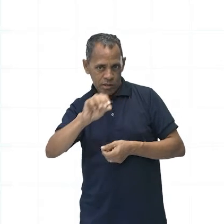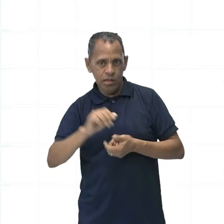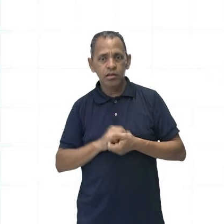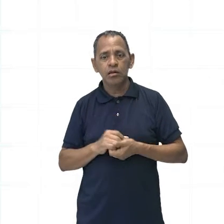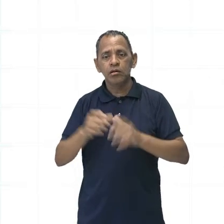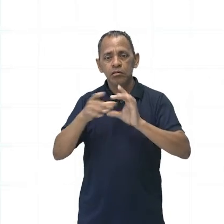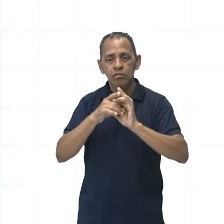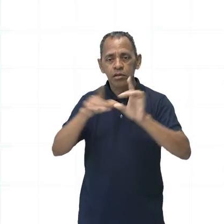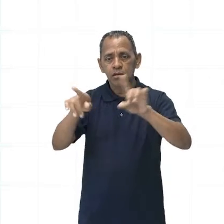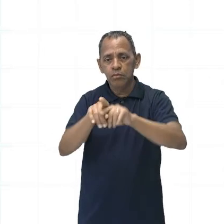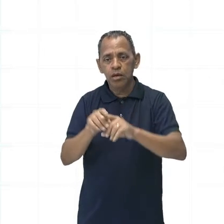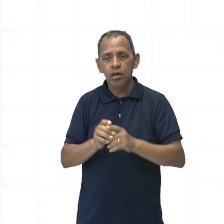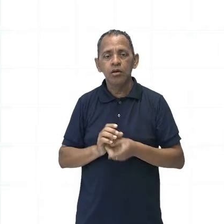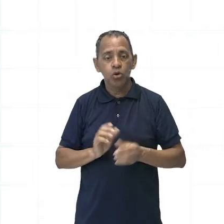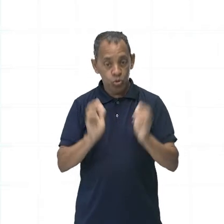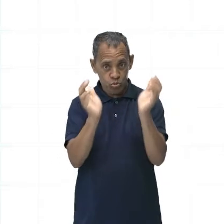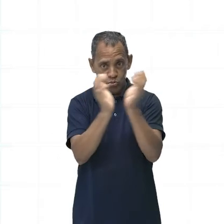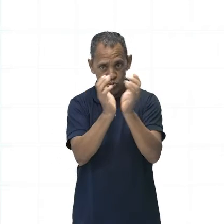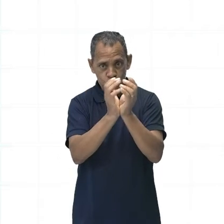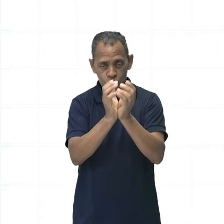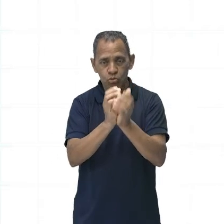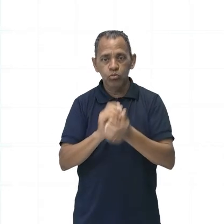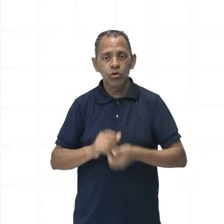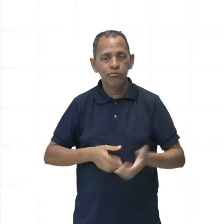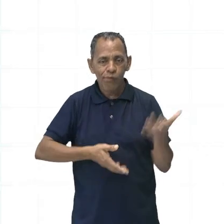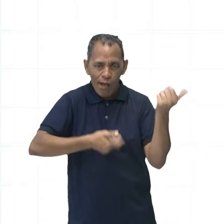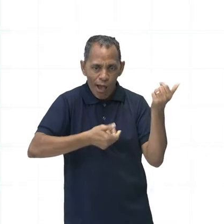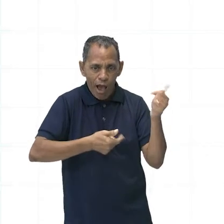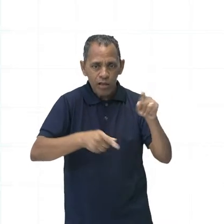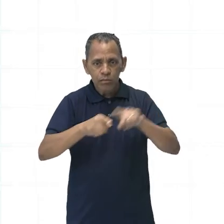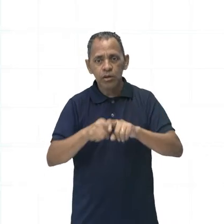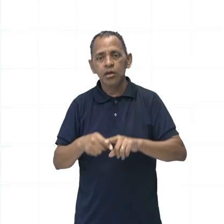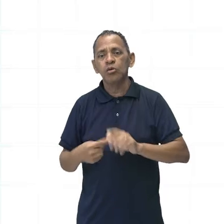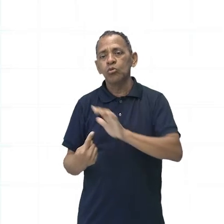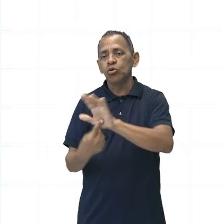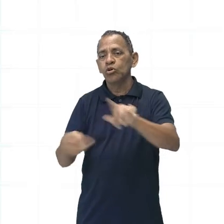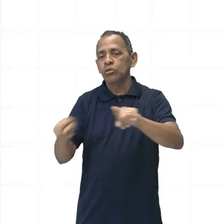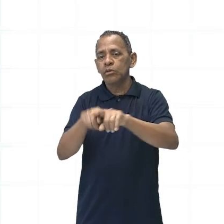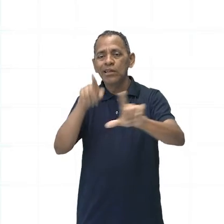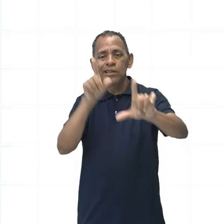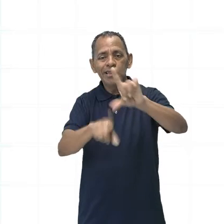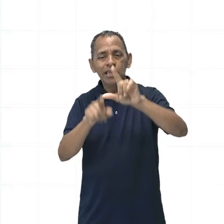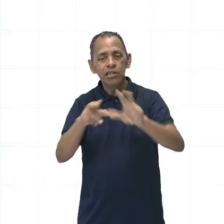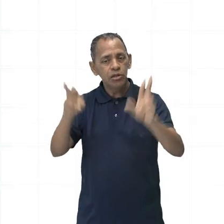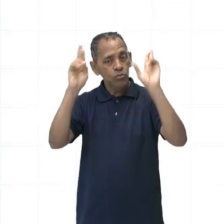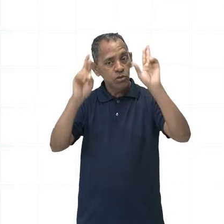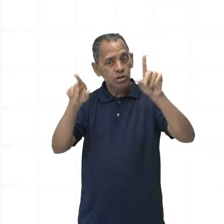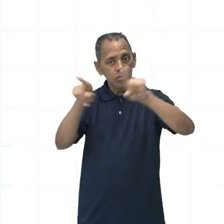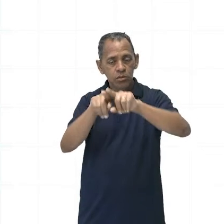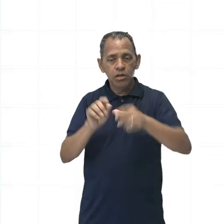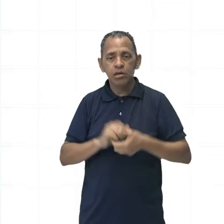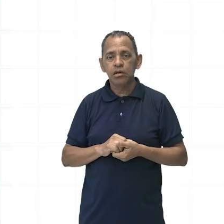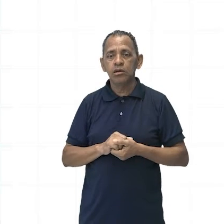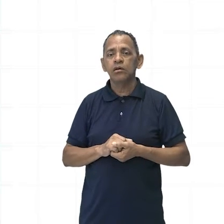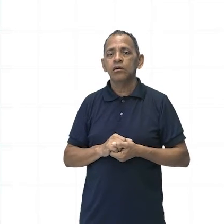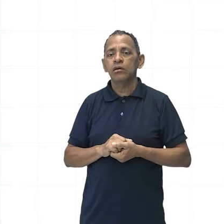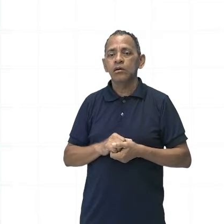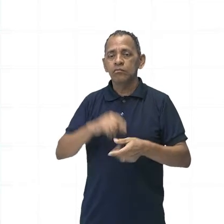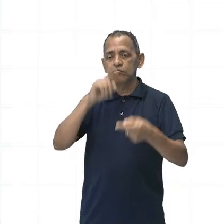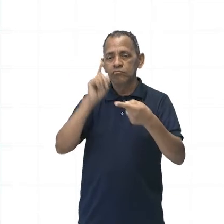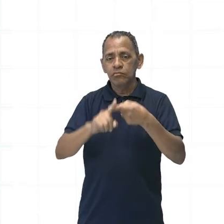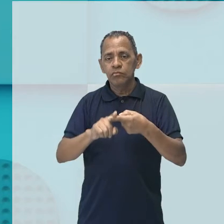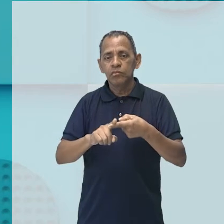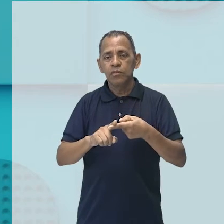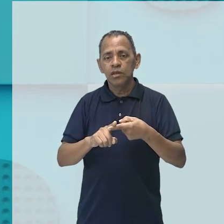redemocratização, bandas de rock and roll, né, como Legião Urbana, também trouxeram letras de protesto, como Em Que País é